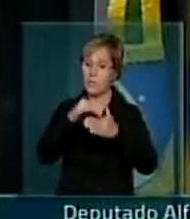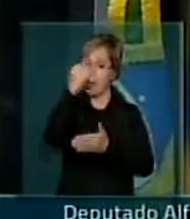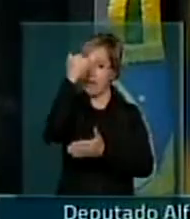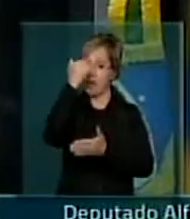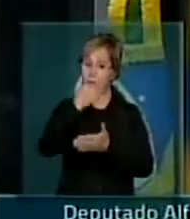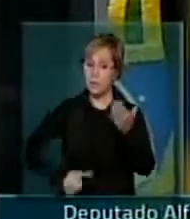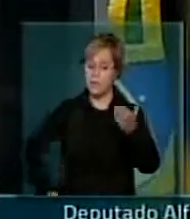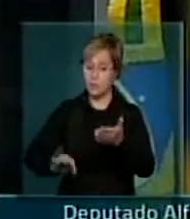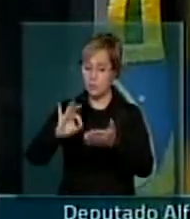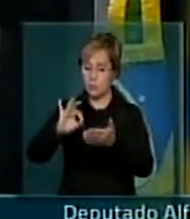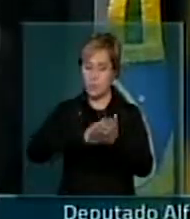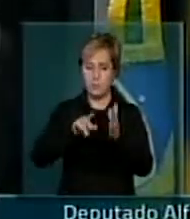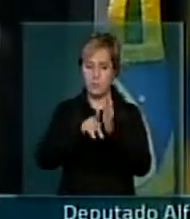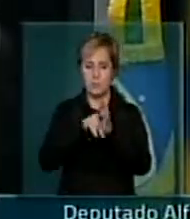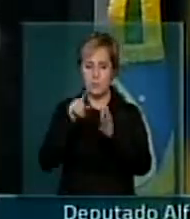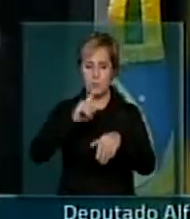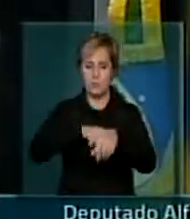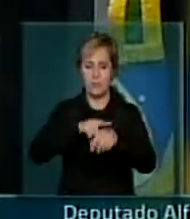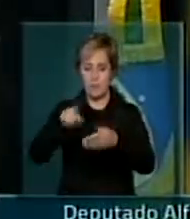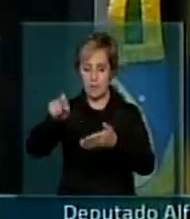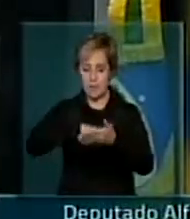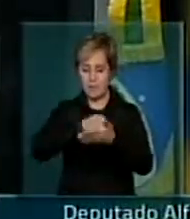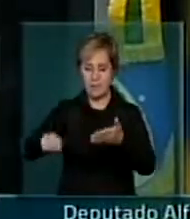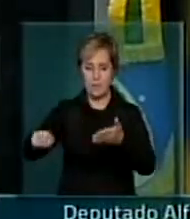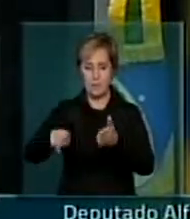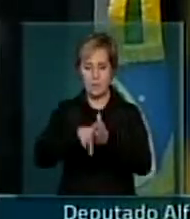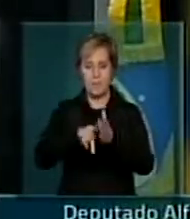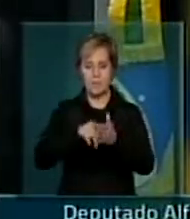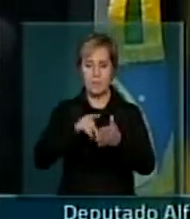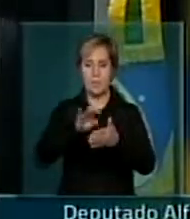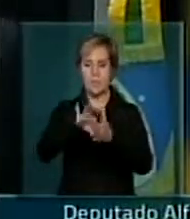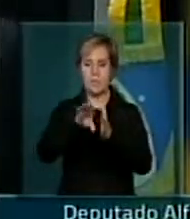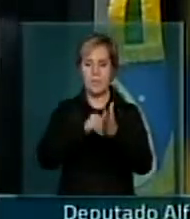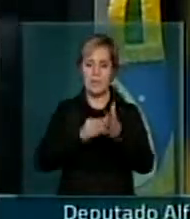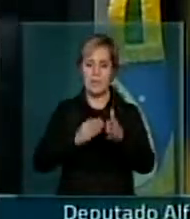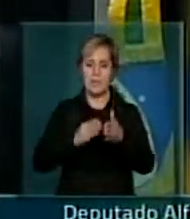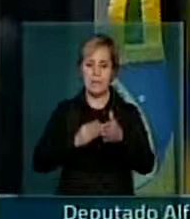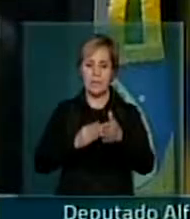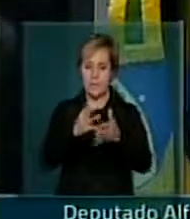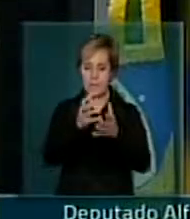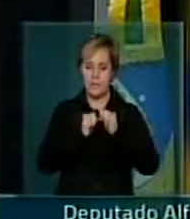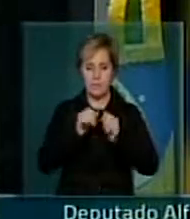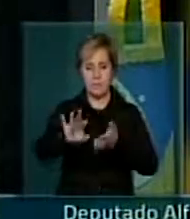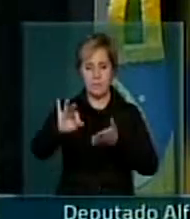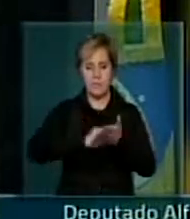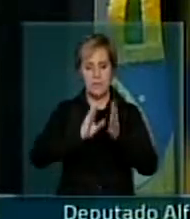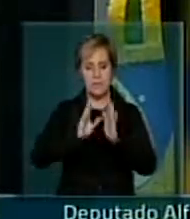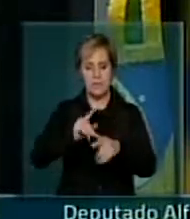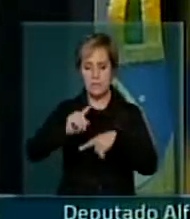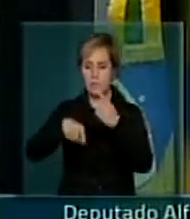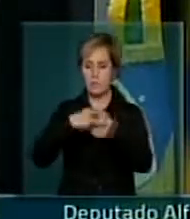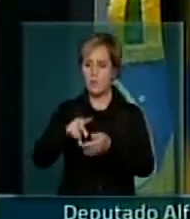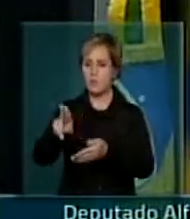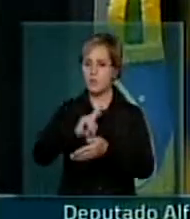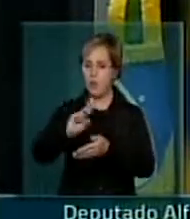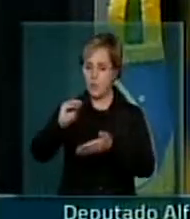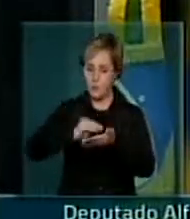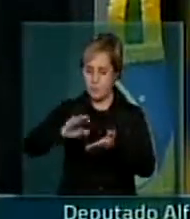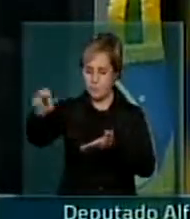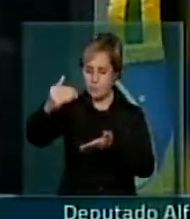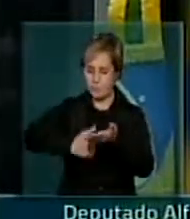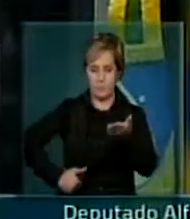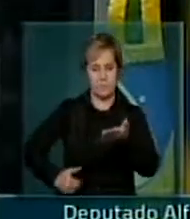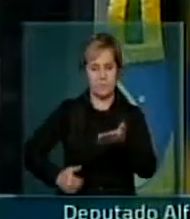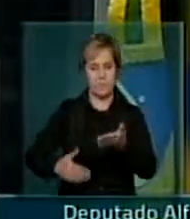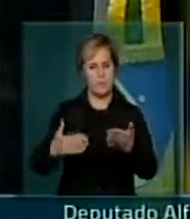a assinatura, riscou, depois da emenda já ter sido recebida por essa mesa. Isso nos